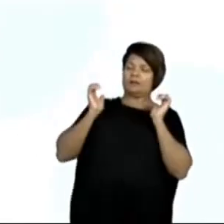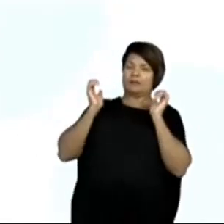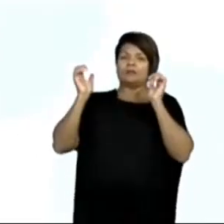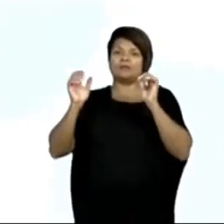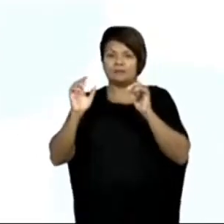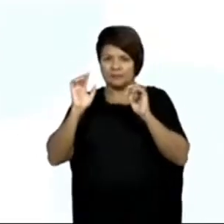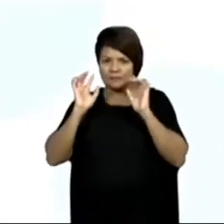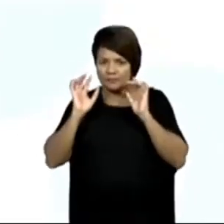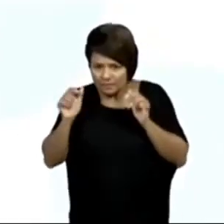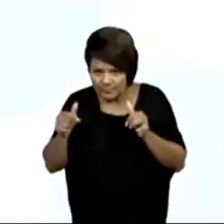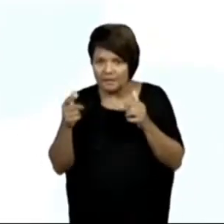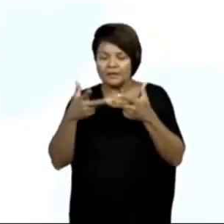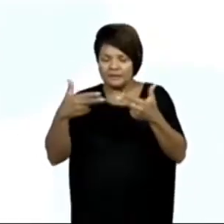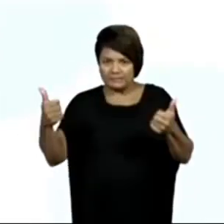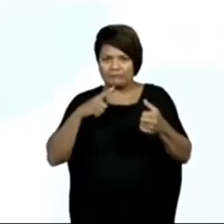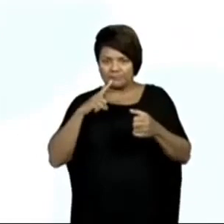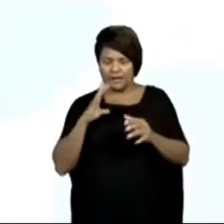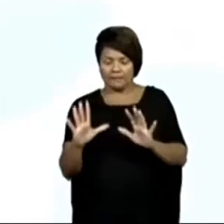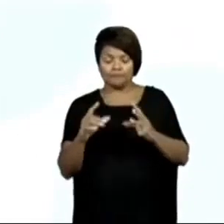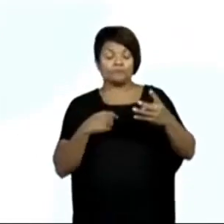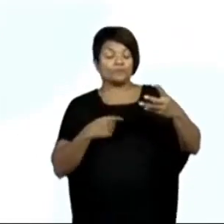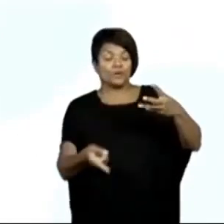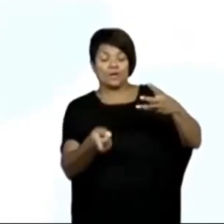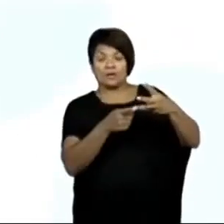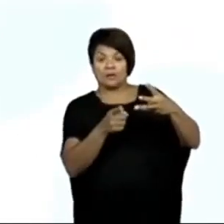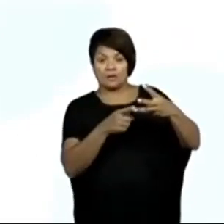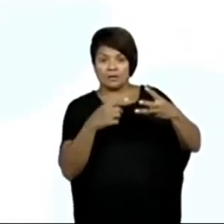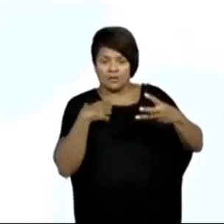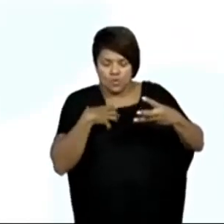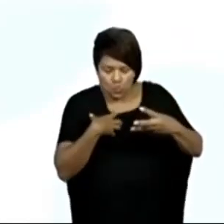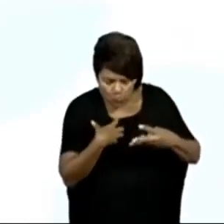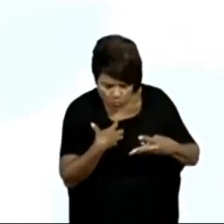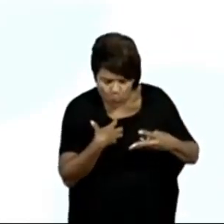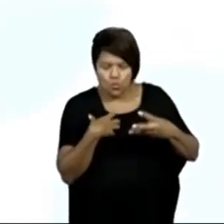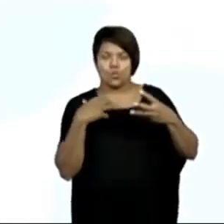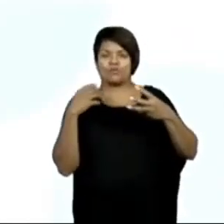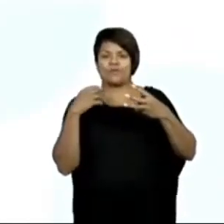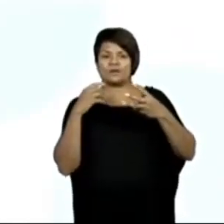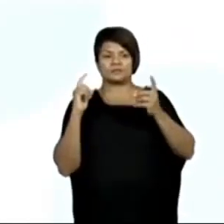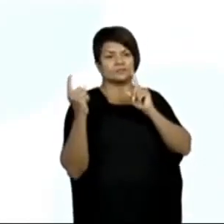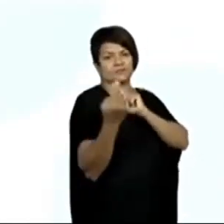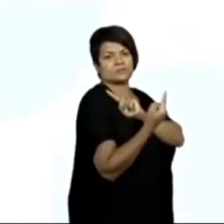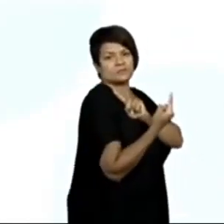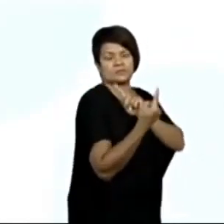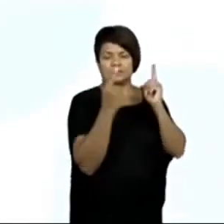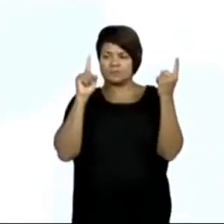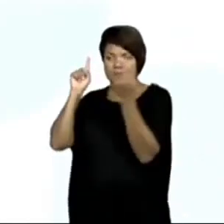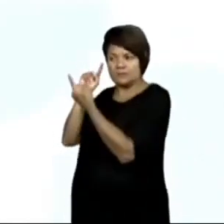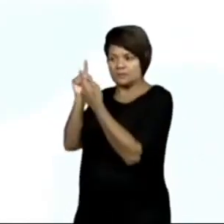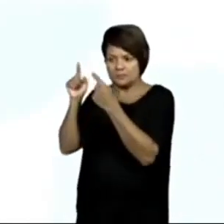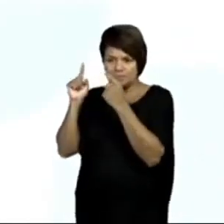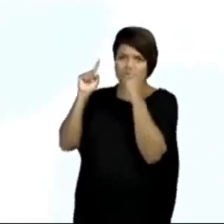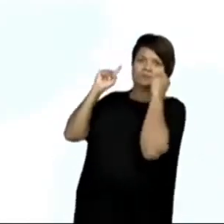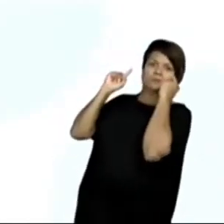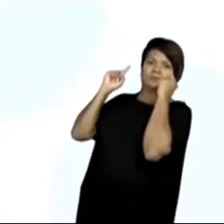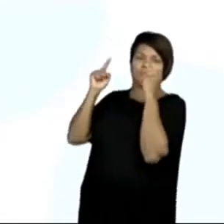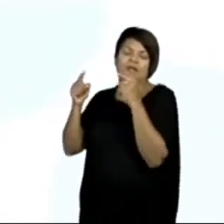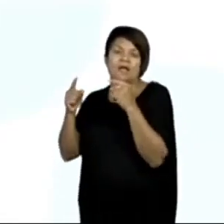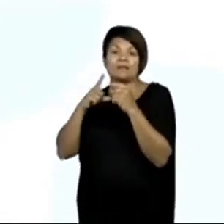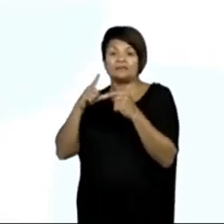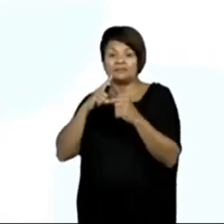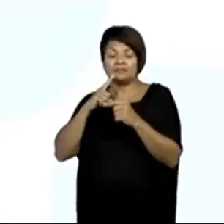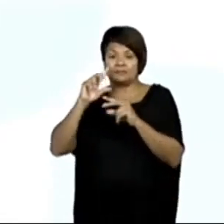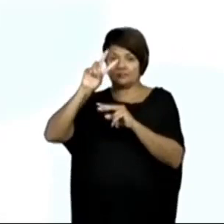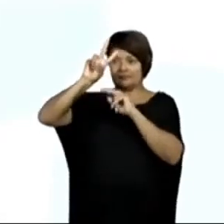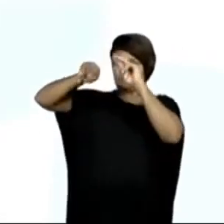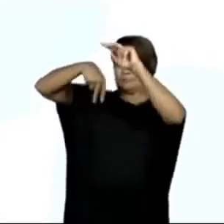e estabilização, curvar-se, alongar-se, virar-se, esquivar-se, praticar